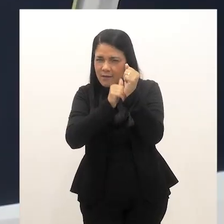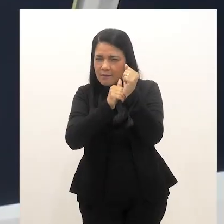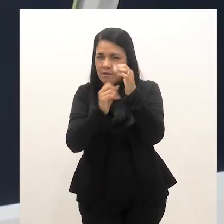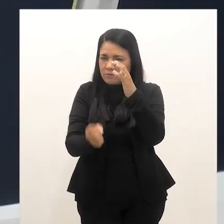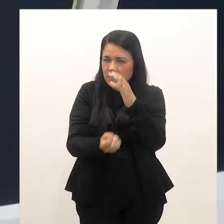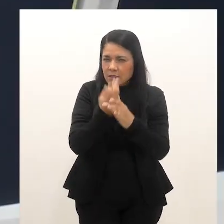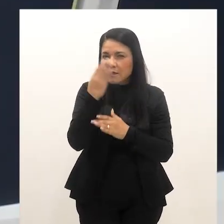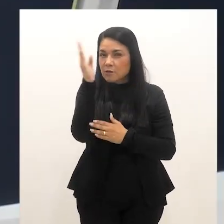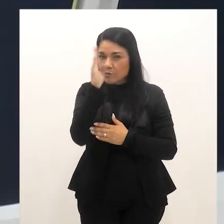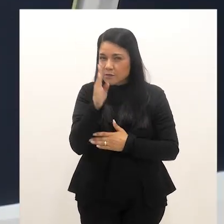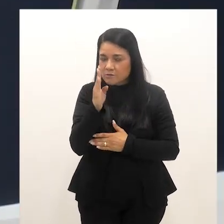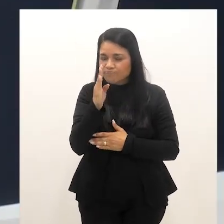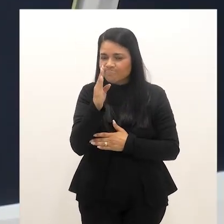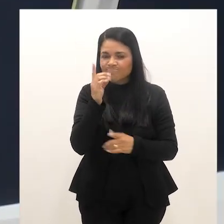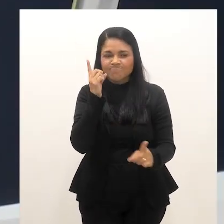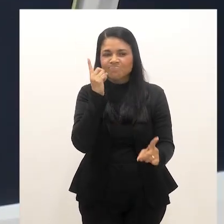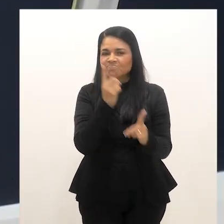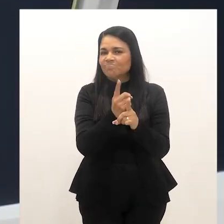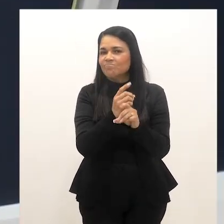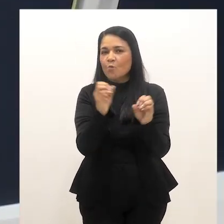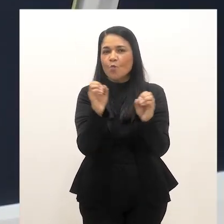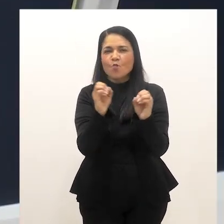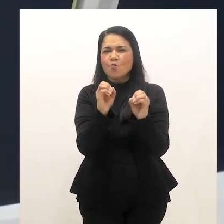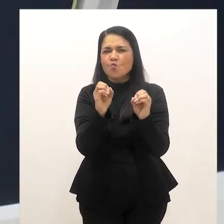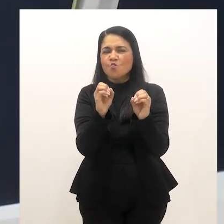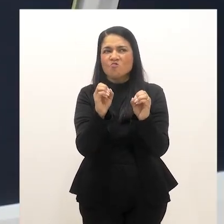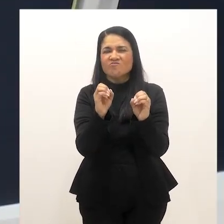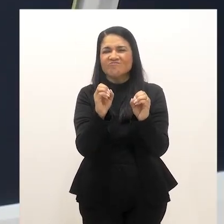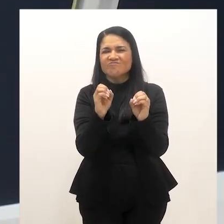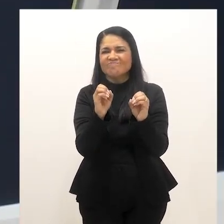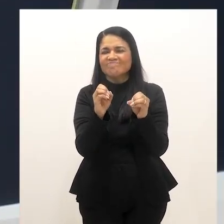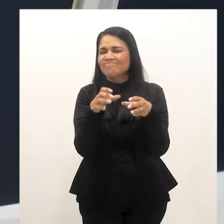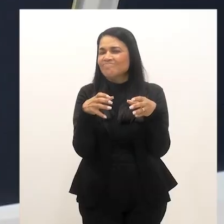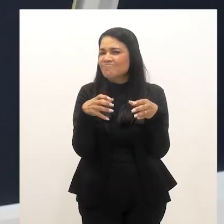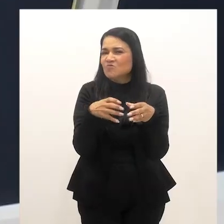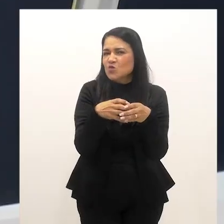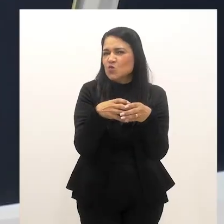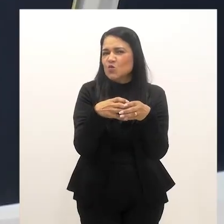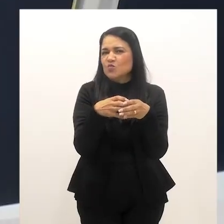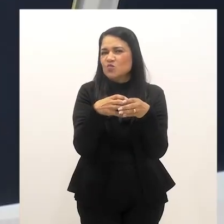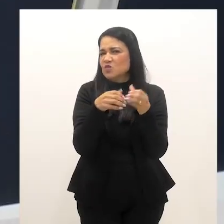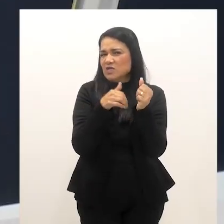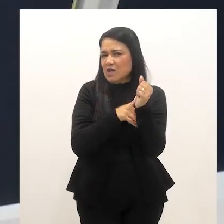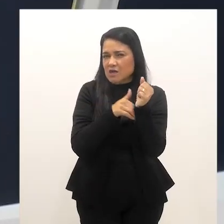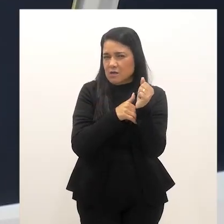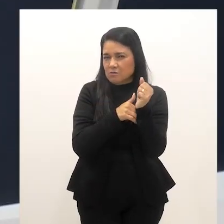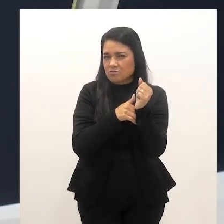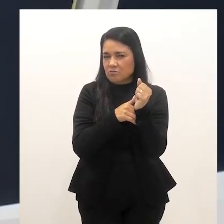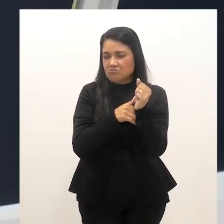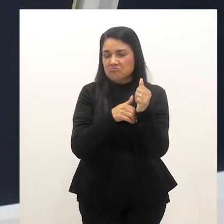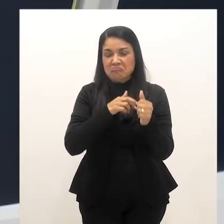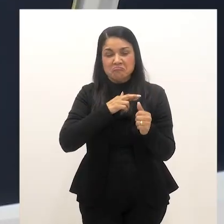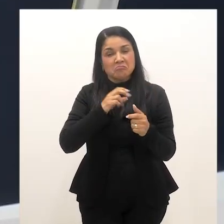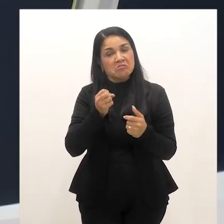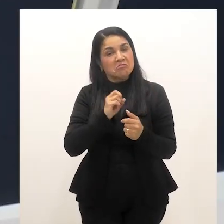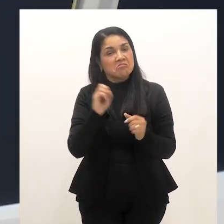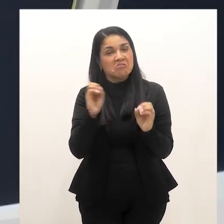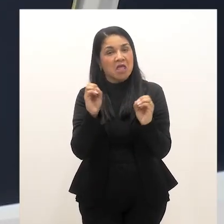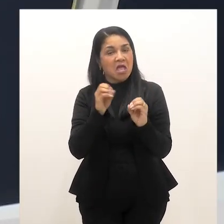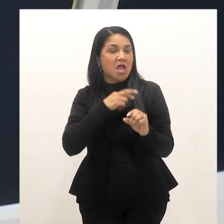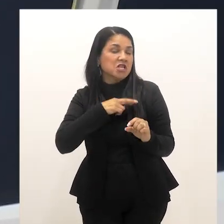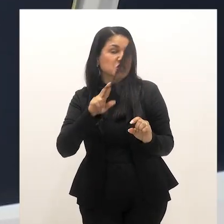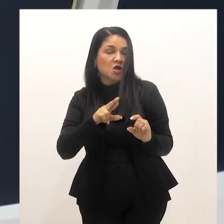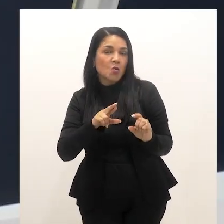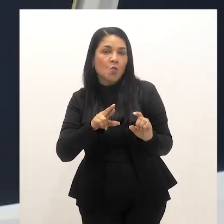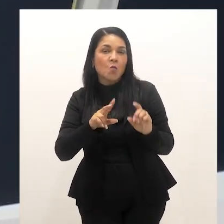no Brasil. E aí eu não achei exatamente uma sociedade secreta, nem uma religião,